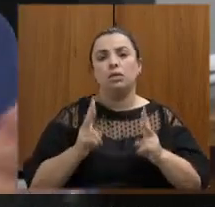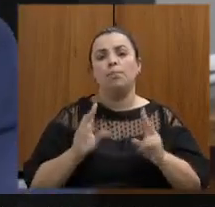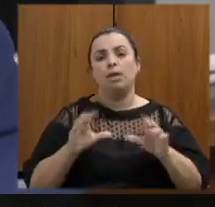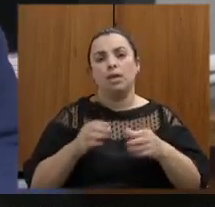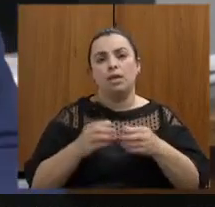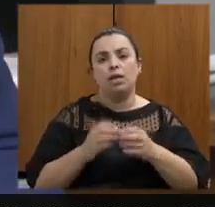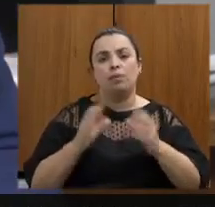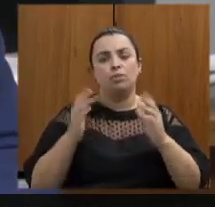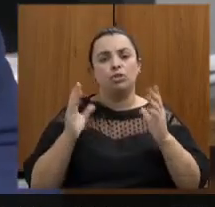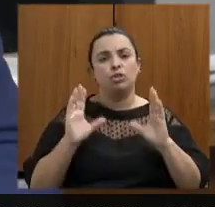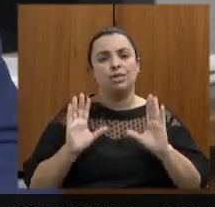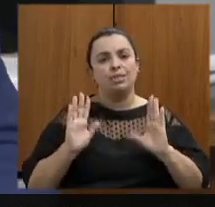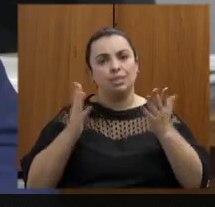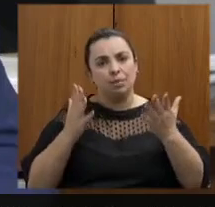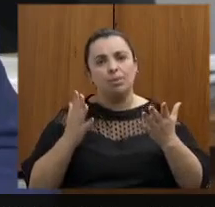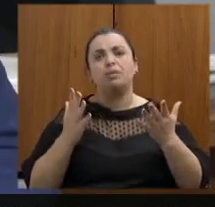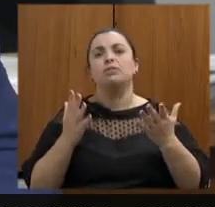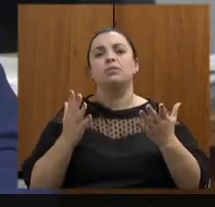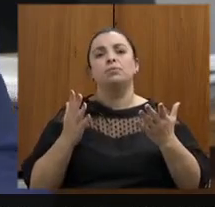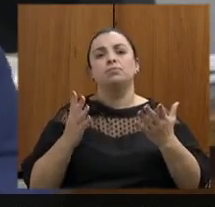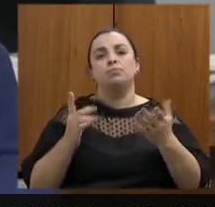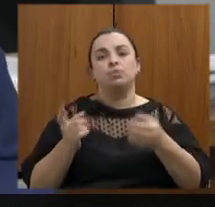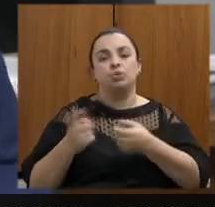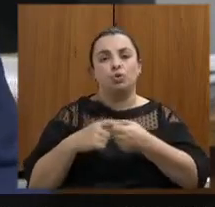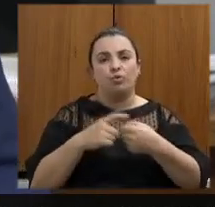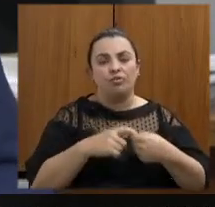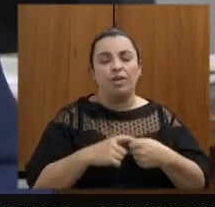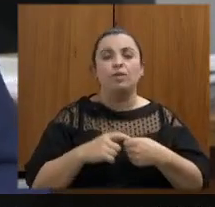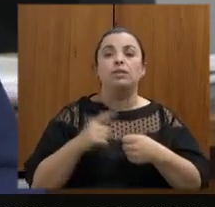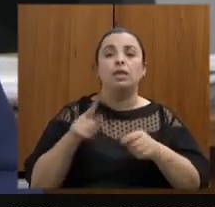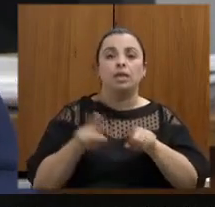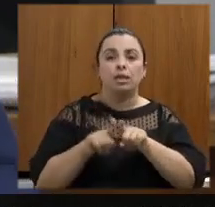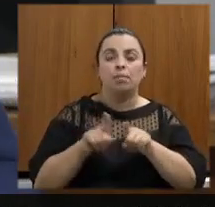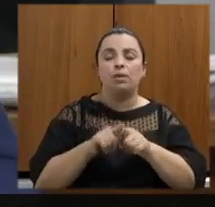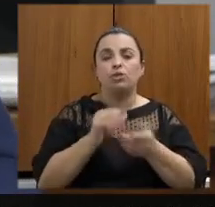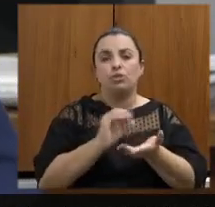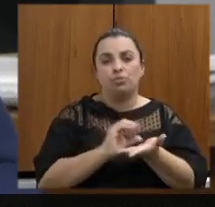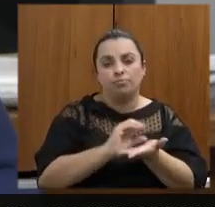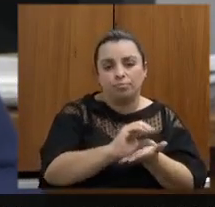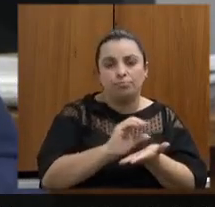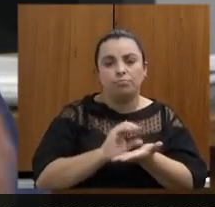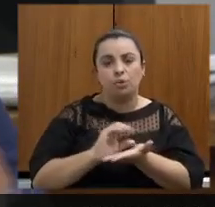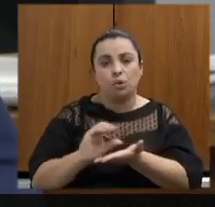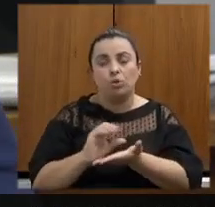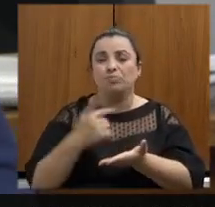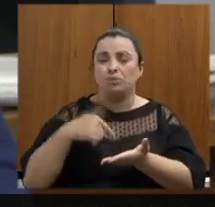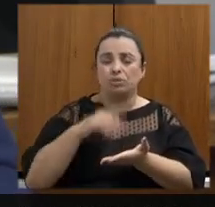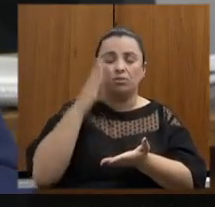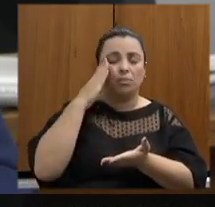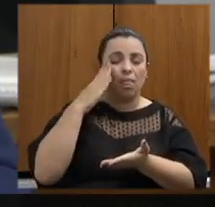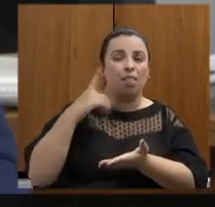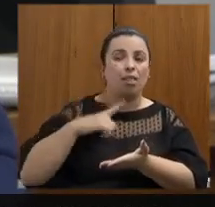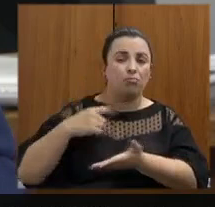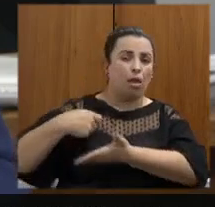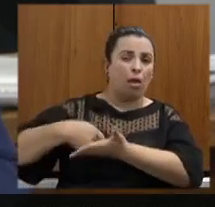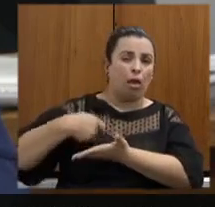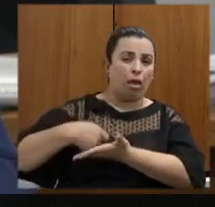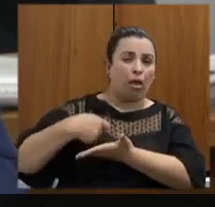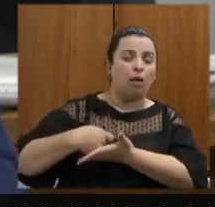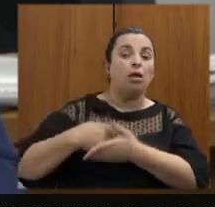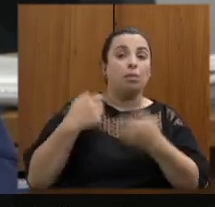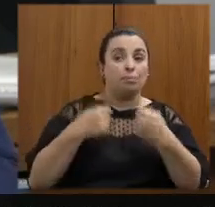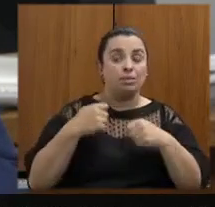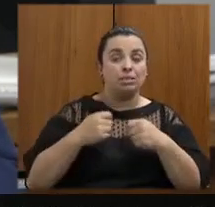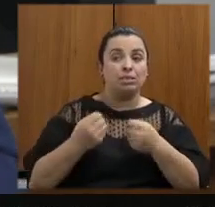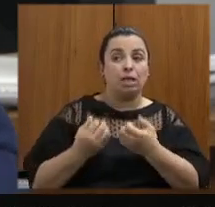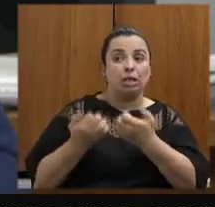de instrumentos de repasse de recursos a gente sabe né da pressão sabe da necessidade de